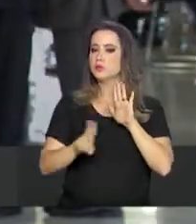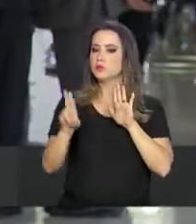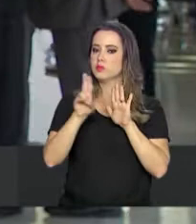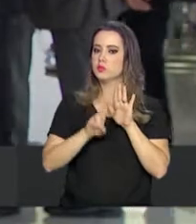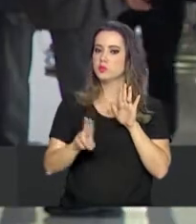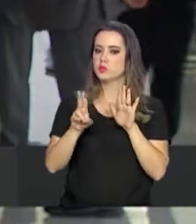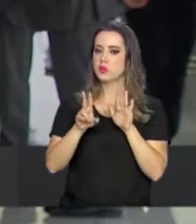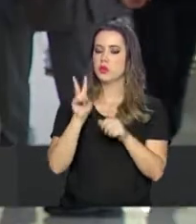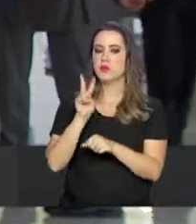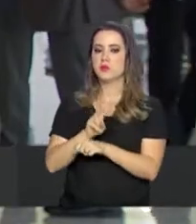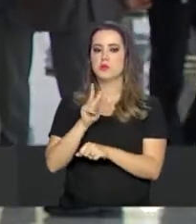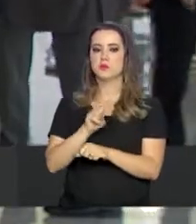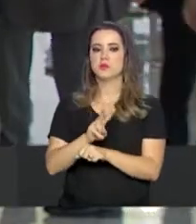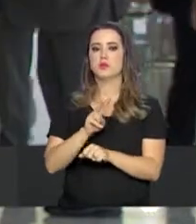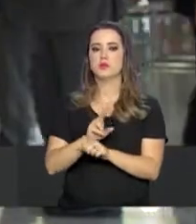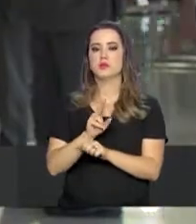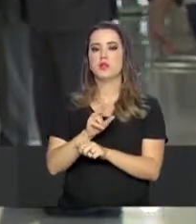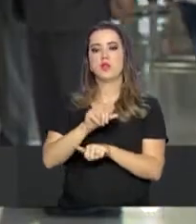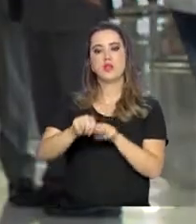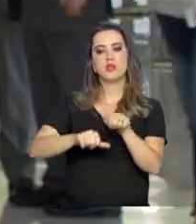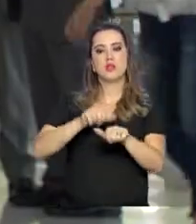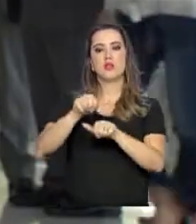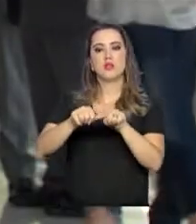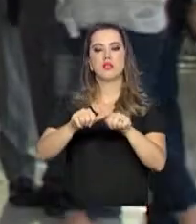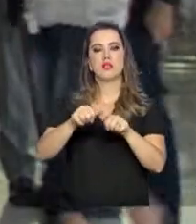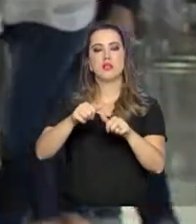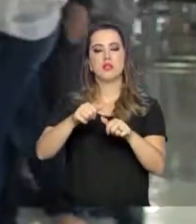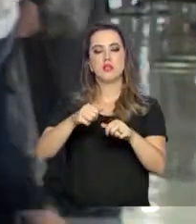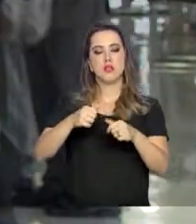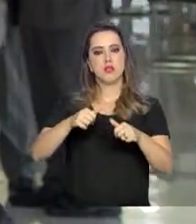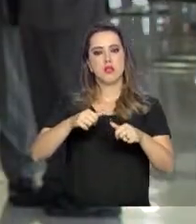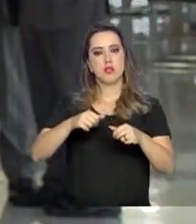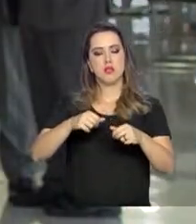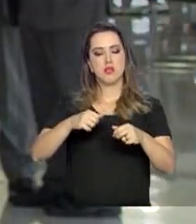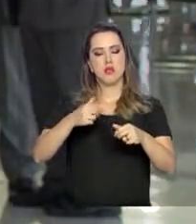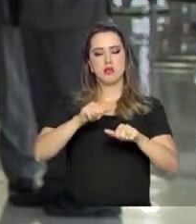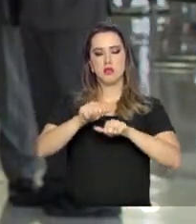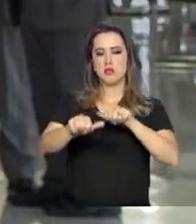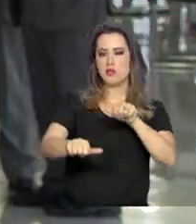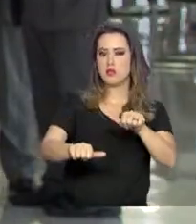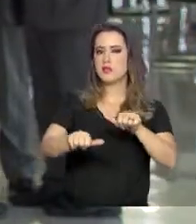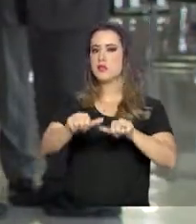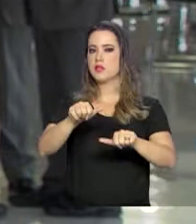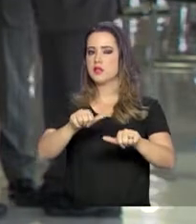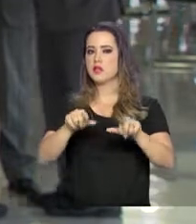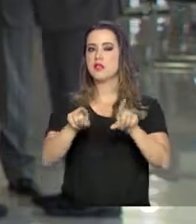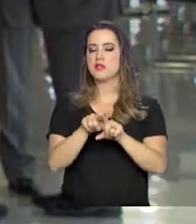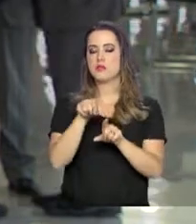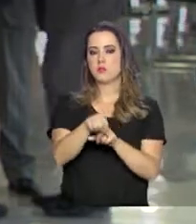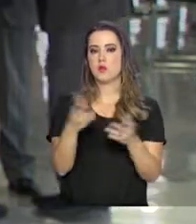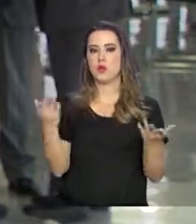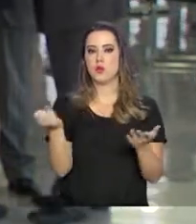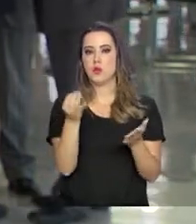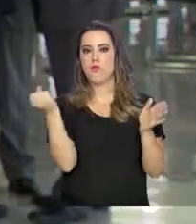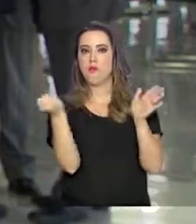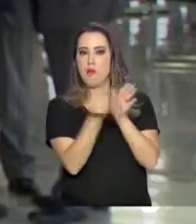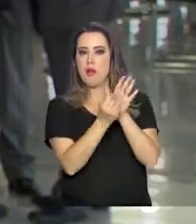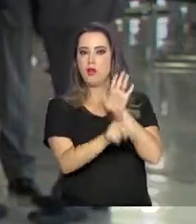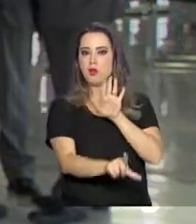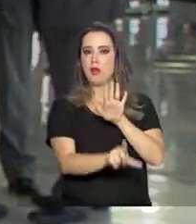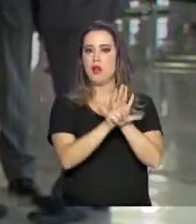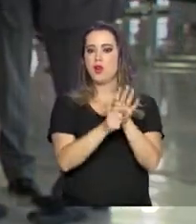a proteção e a transferência de dados pessoais no Brasil. Ou seja, o novo marco legal garante